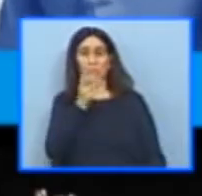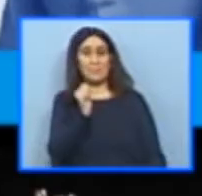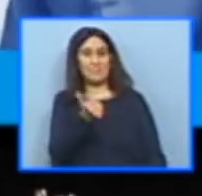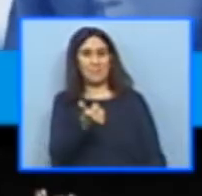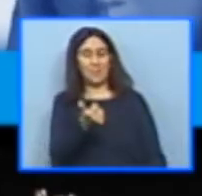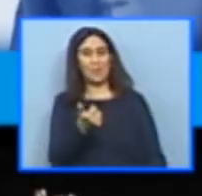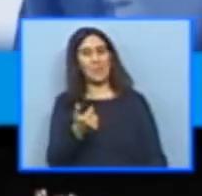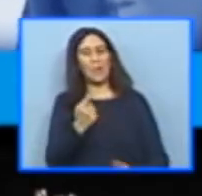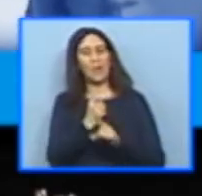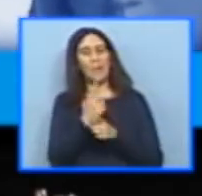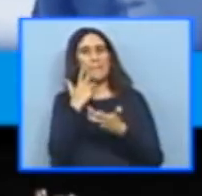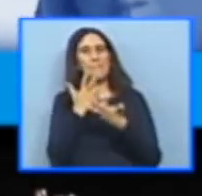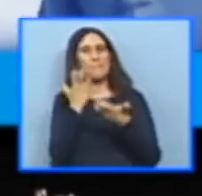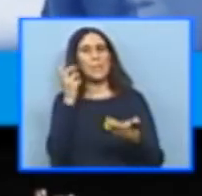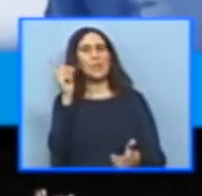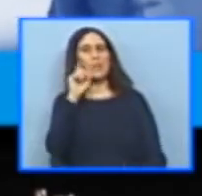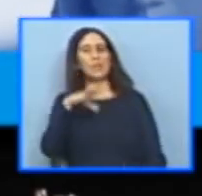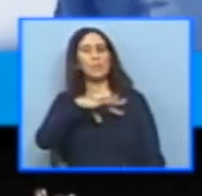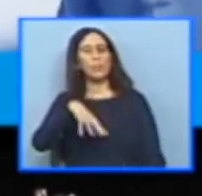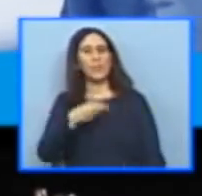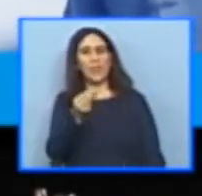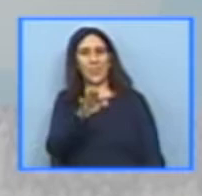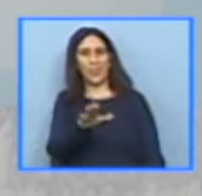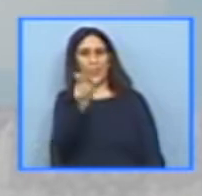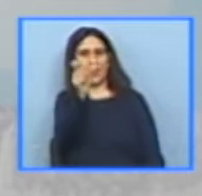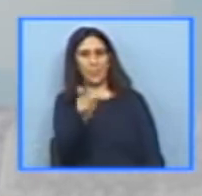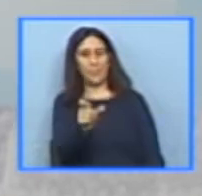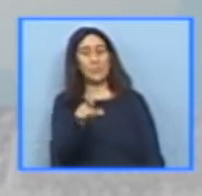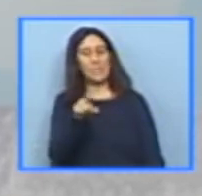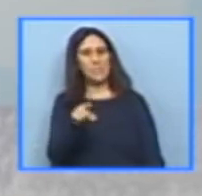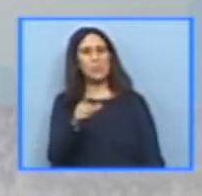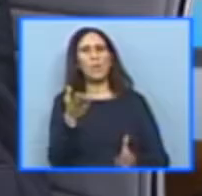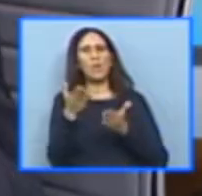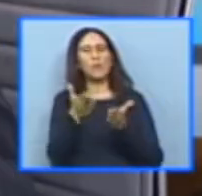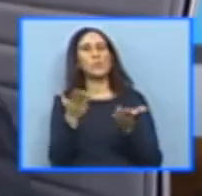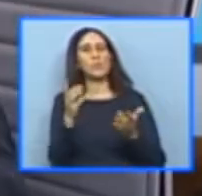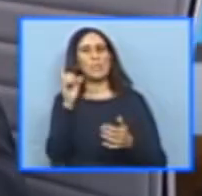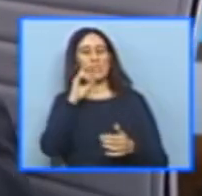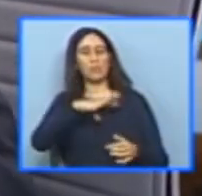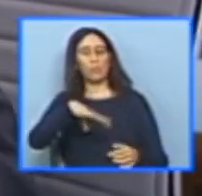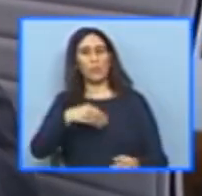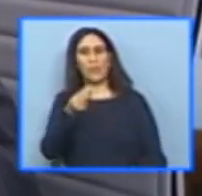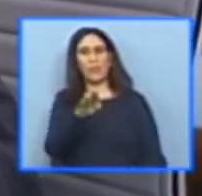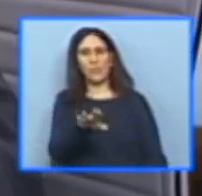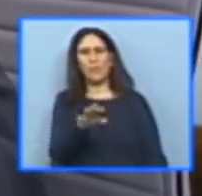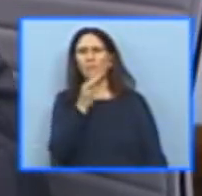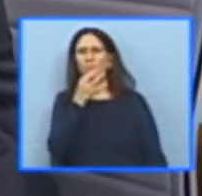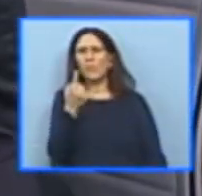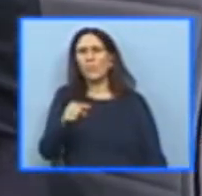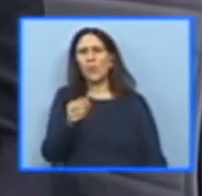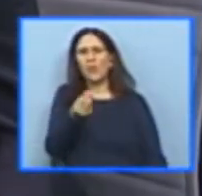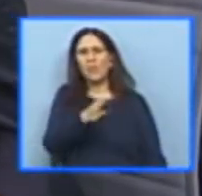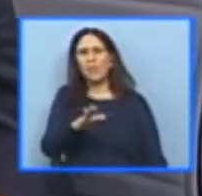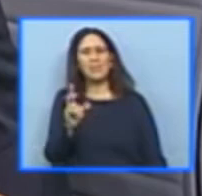estamos a assinalar o Dia Mundial da Criança. E isto ajuda, porque o Dia Mundial da Criança não é só falar da criança, é